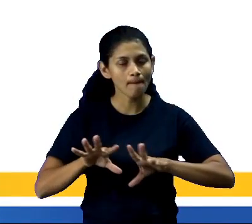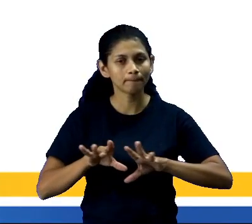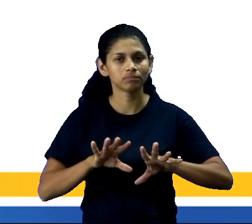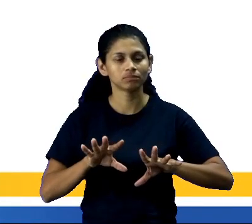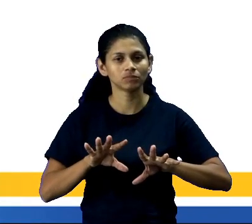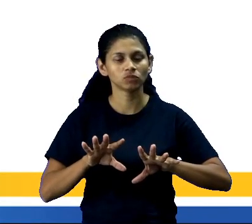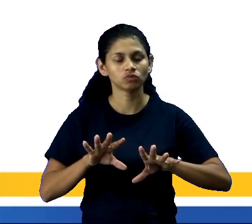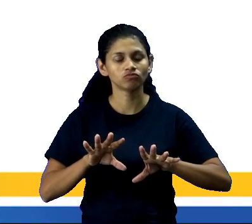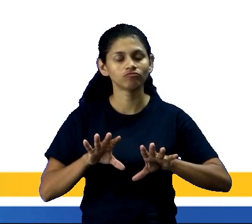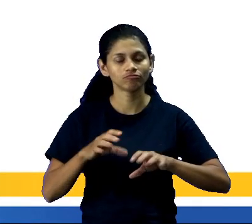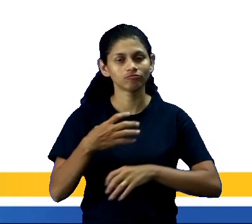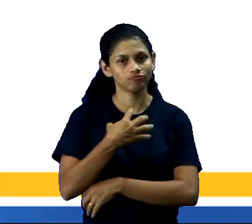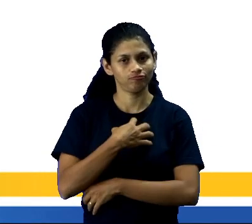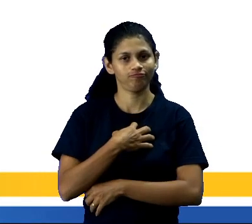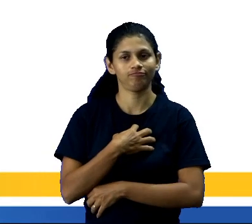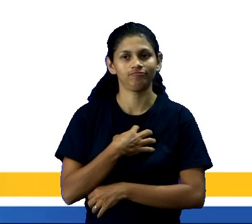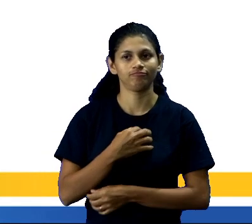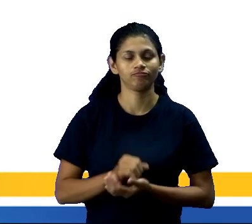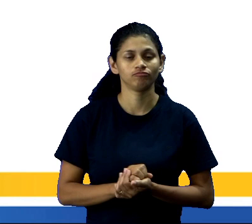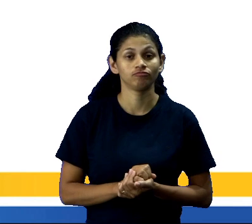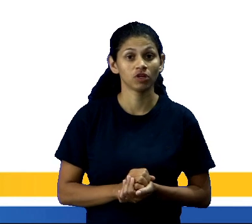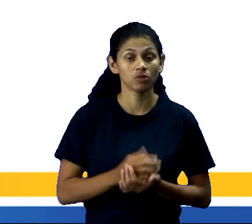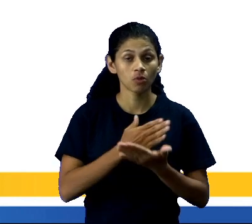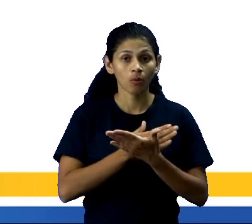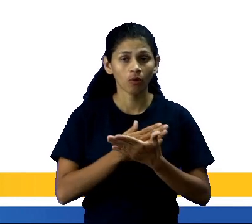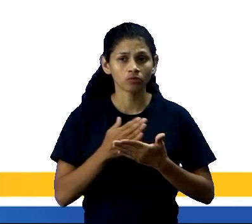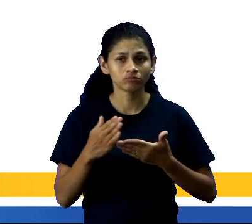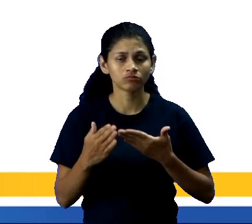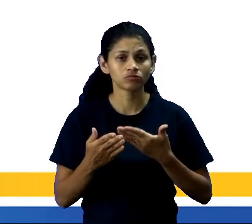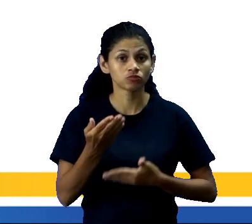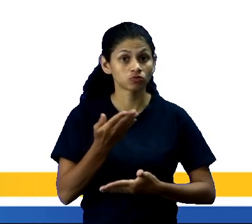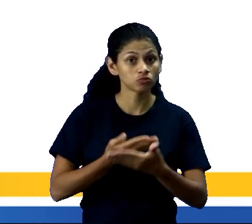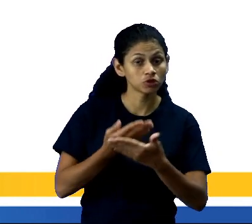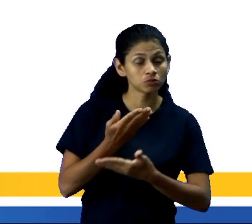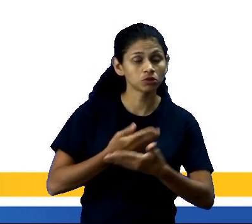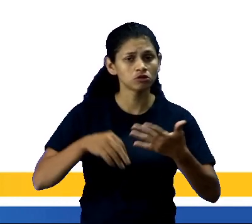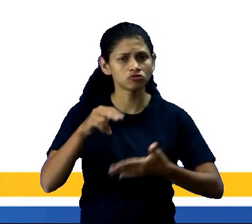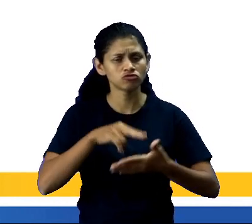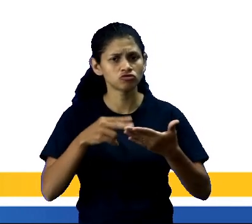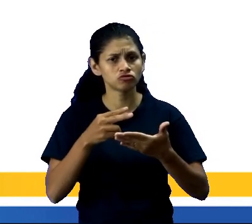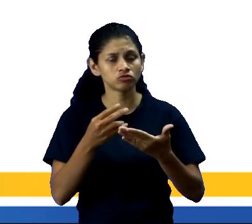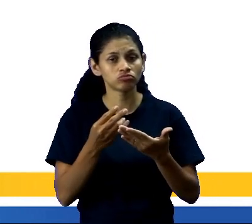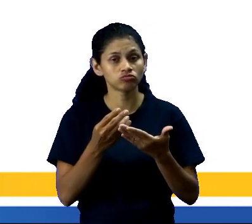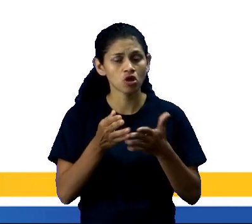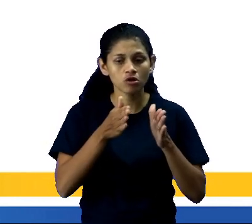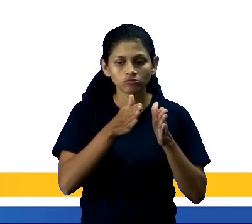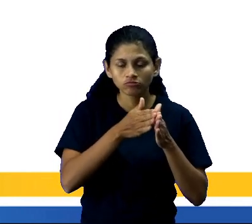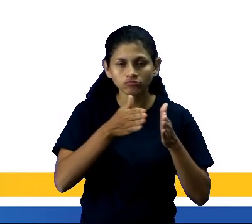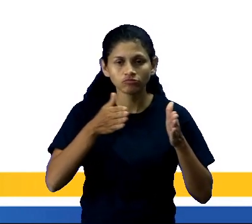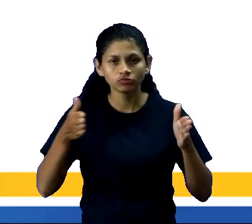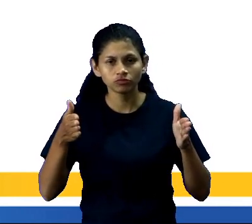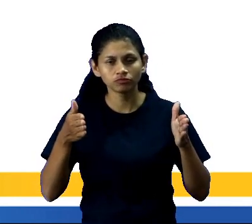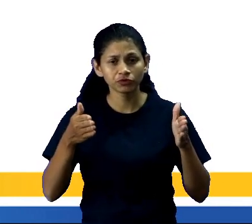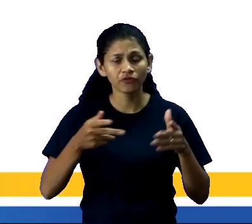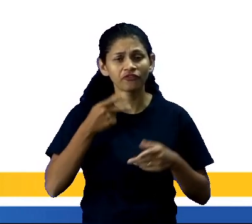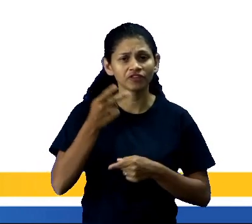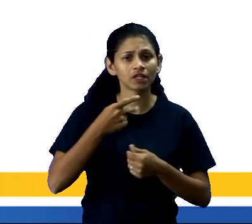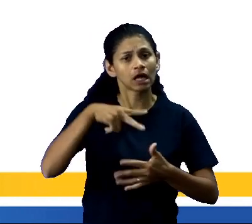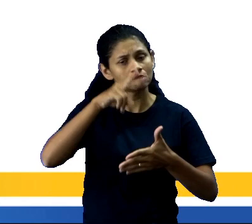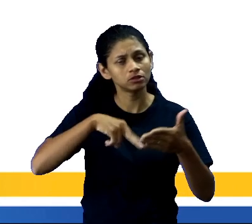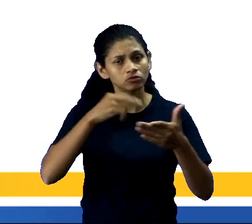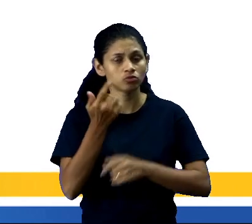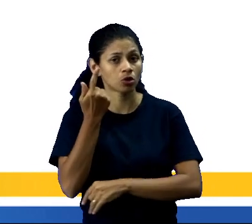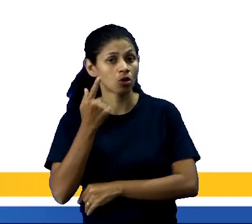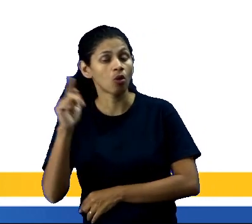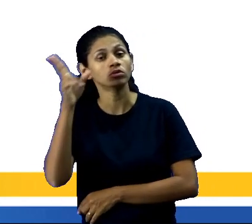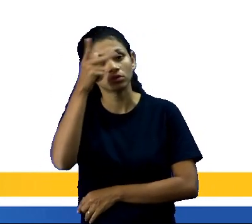vamos iniciar sobre esse compartilhamento de leituras, dividir, falar sobre as leituras para outras pessoas, as leituras